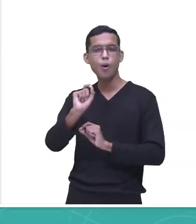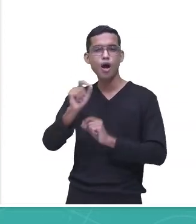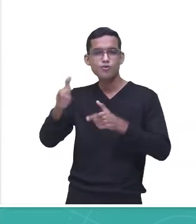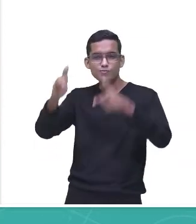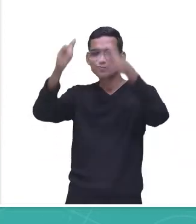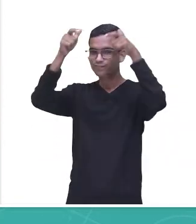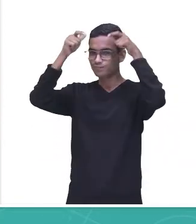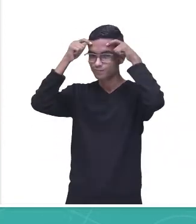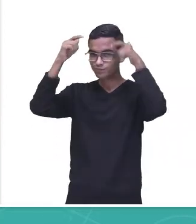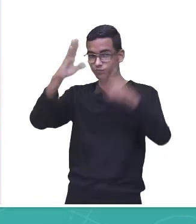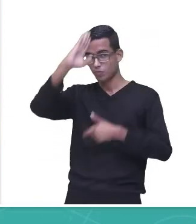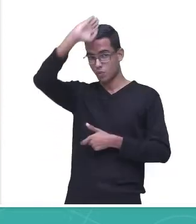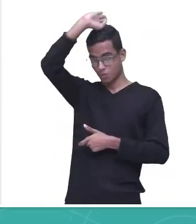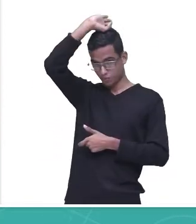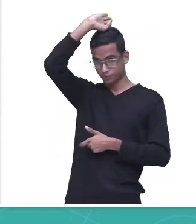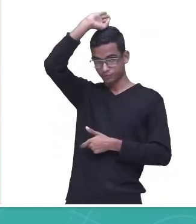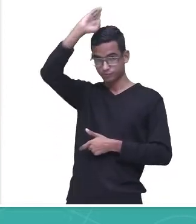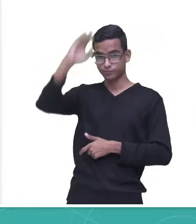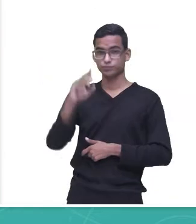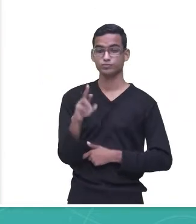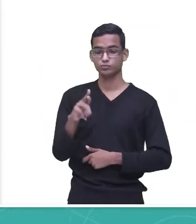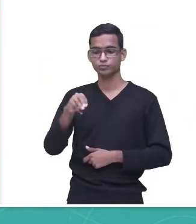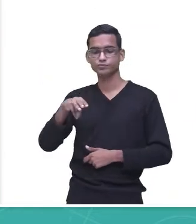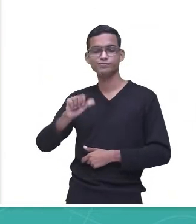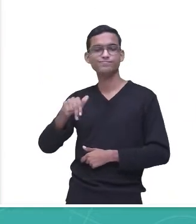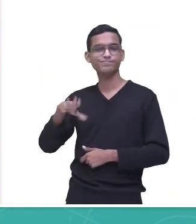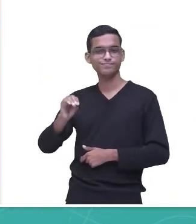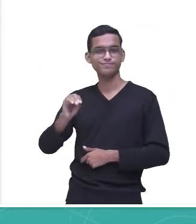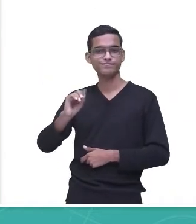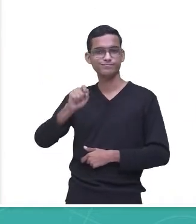que foi intitulado, como eu falei para vocês,